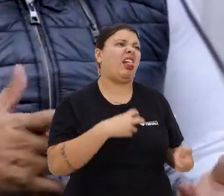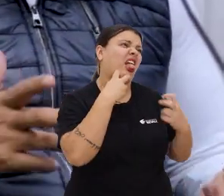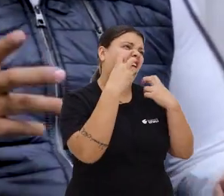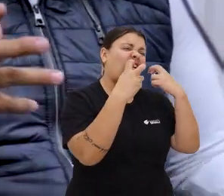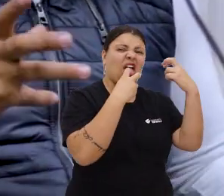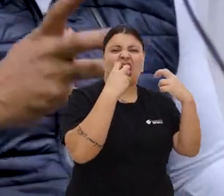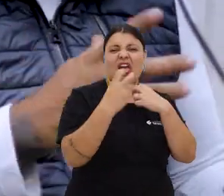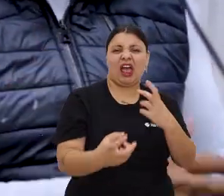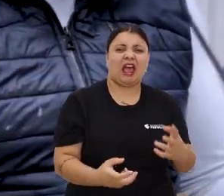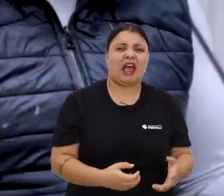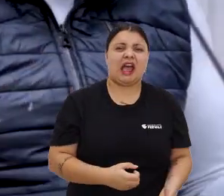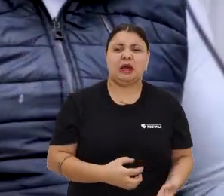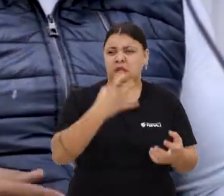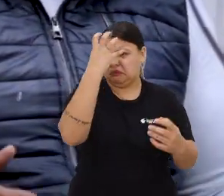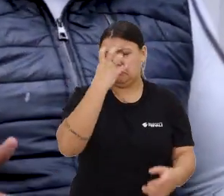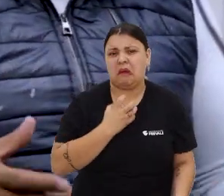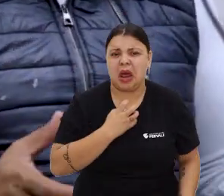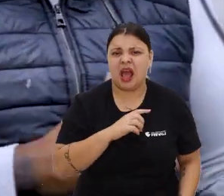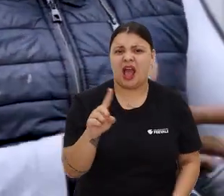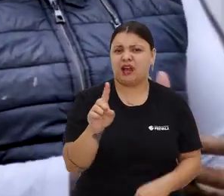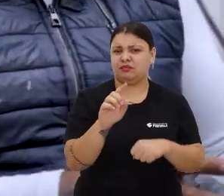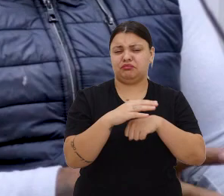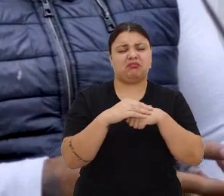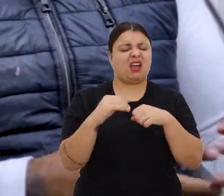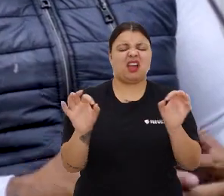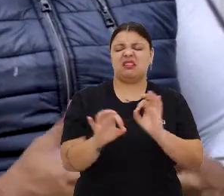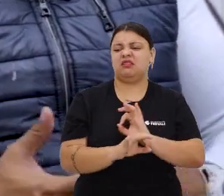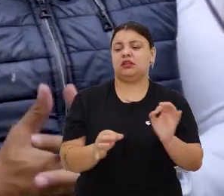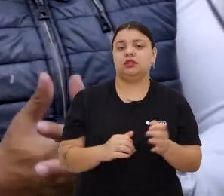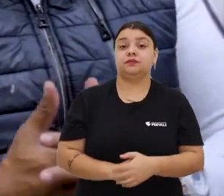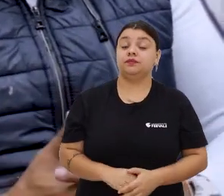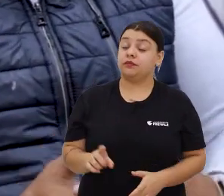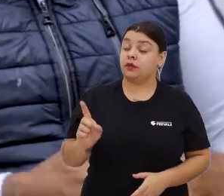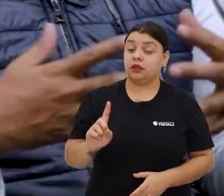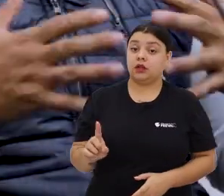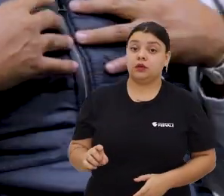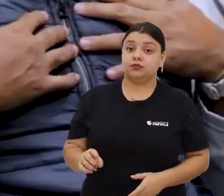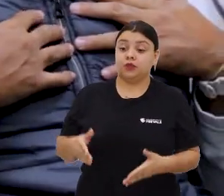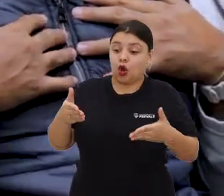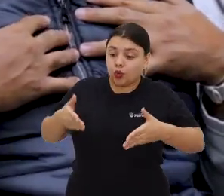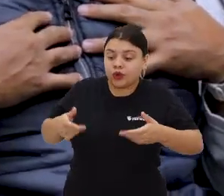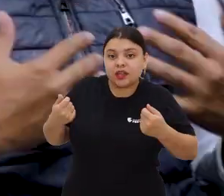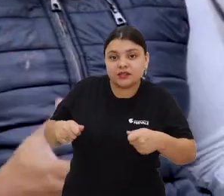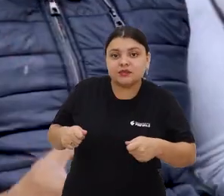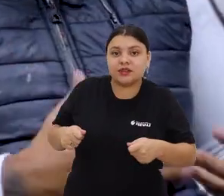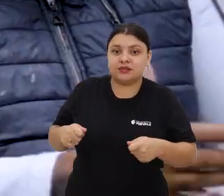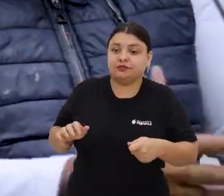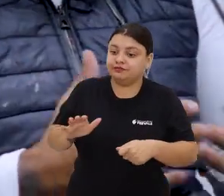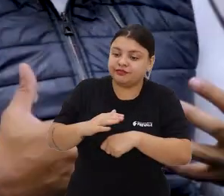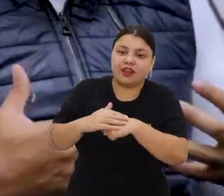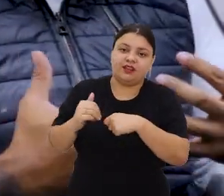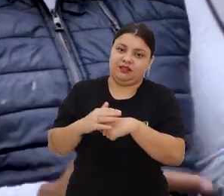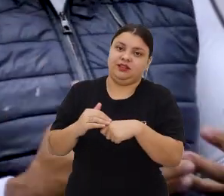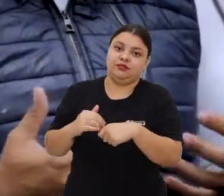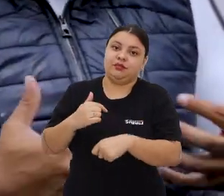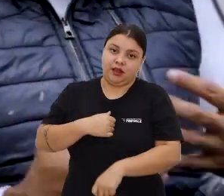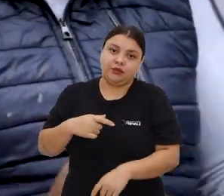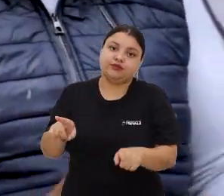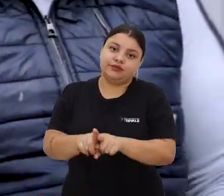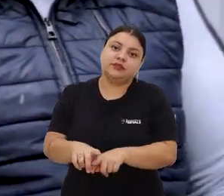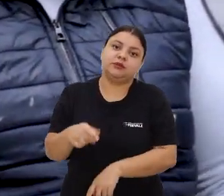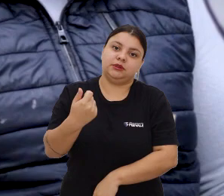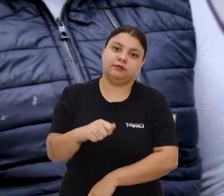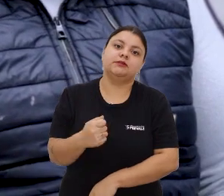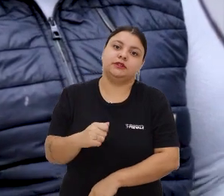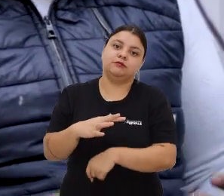ríspido, meu pai não era carinhoso. E não é. E hoje o que eles precisam é, assim como eu também preciso, é desse carinho, é dessa troca, é